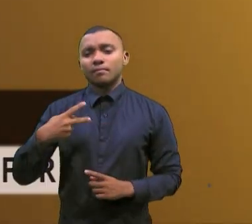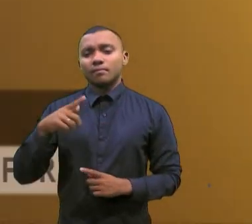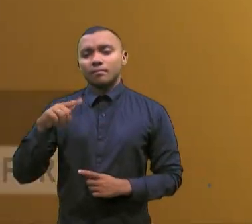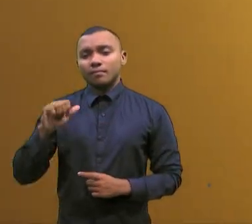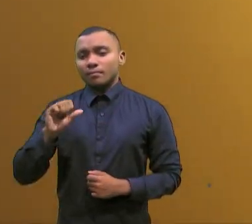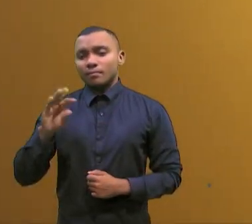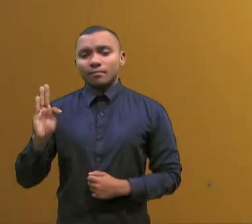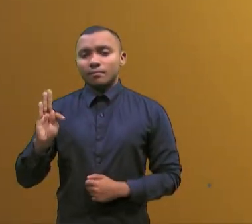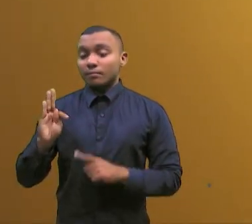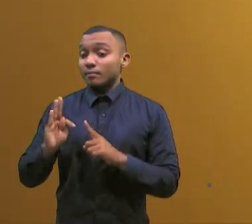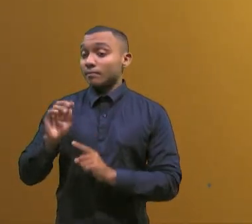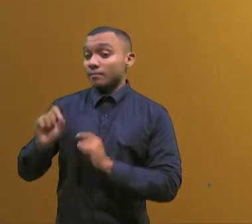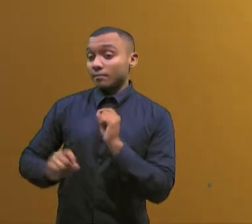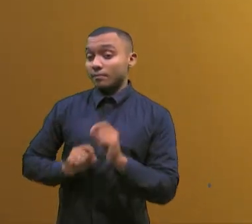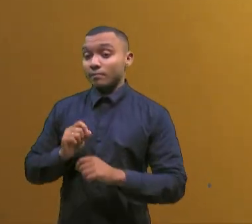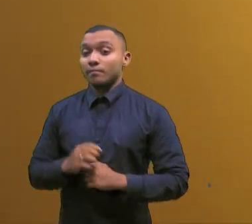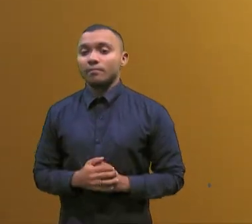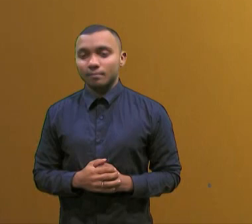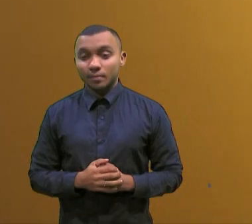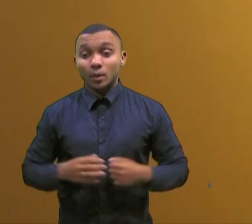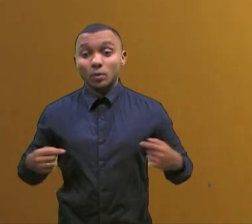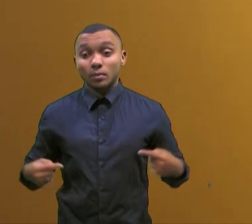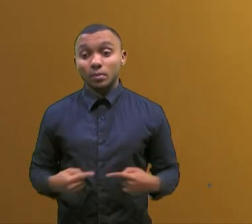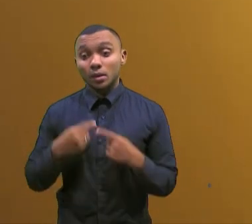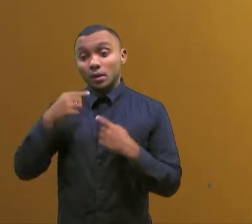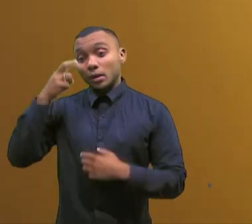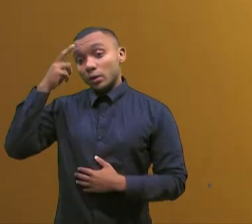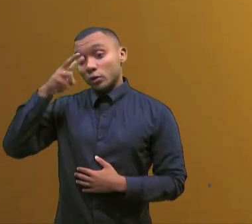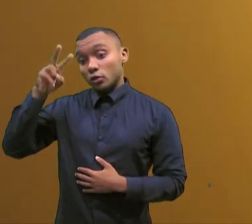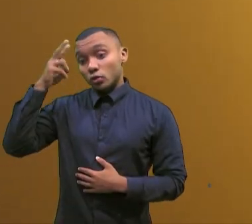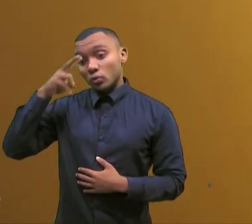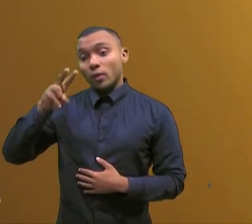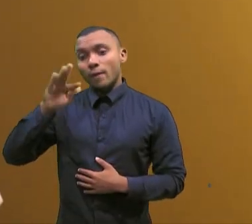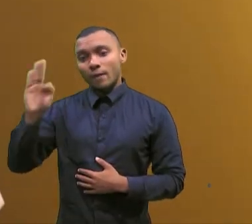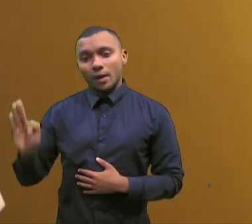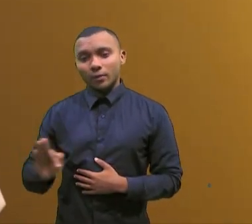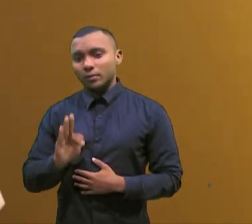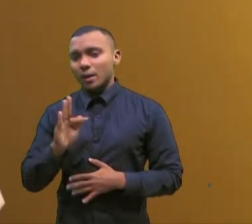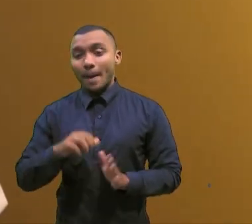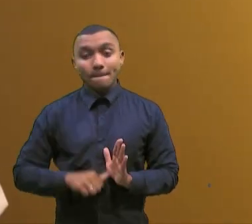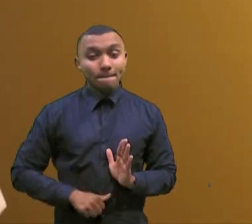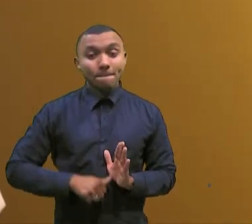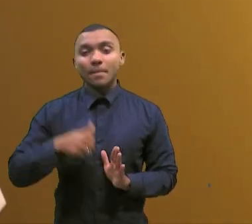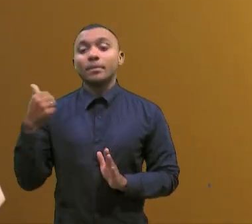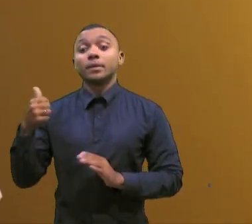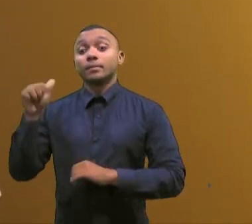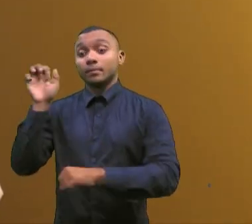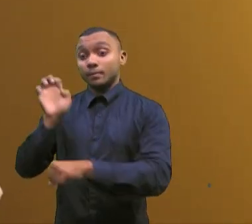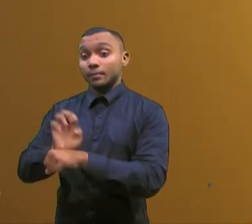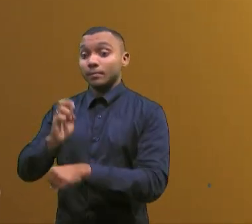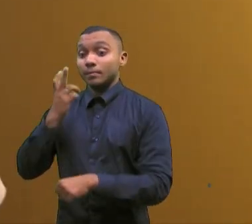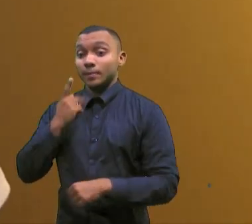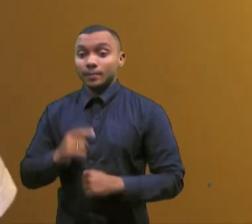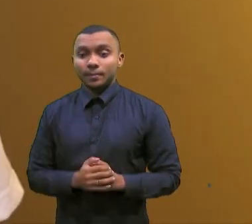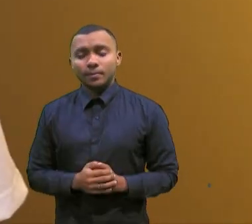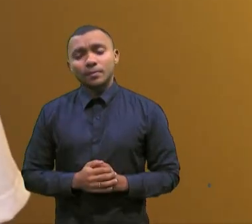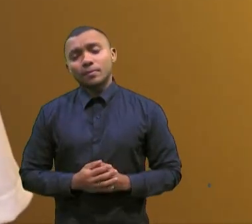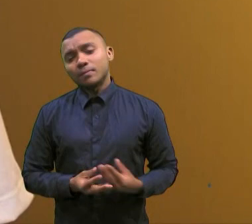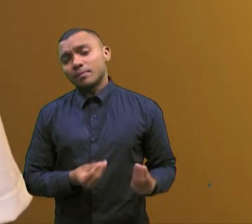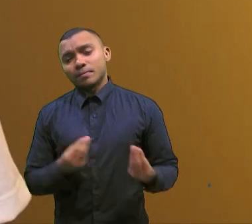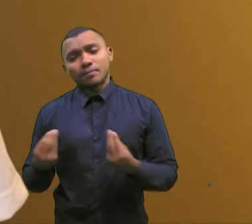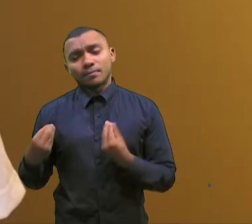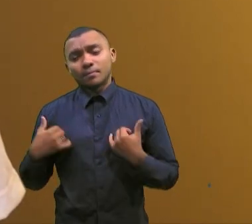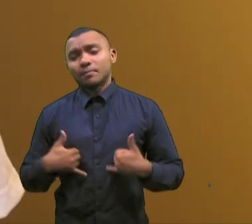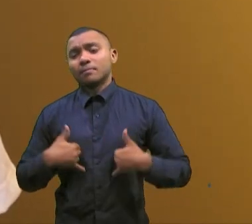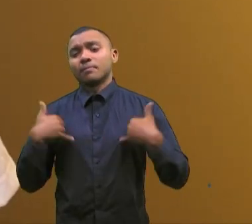que faz parte da história da universidade, é pioneiro também aqui no estado do Ceará, que muito nos honra,